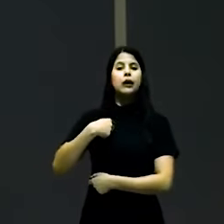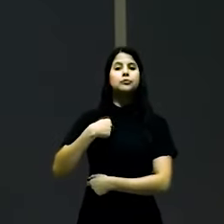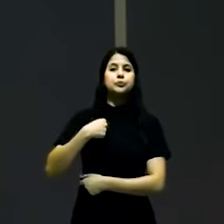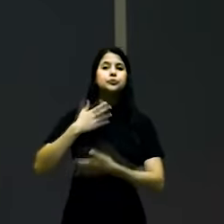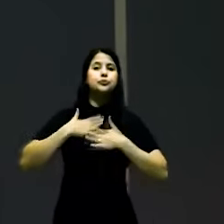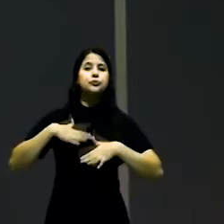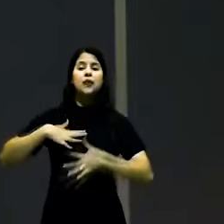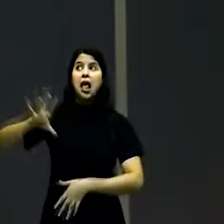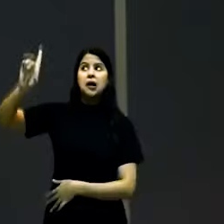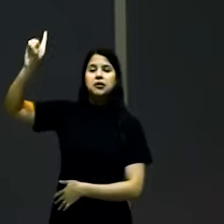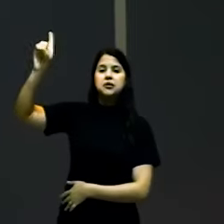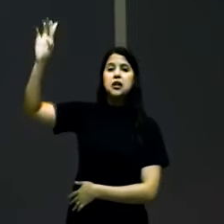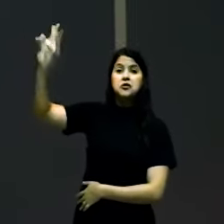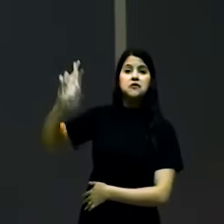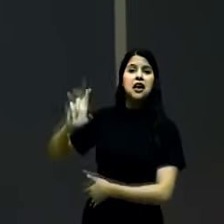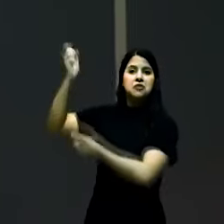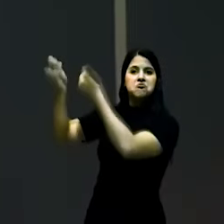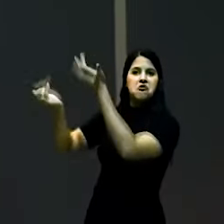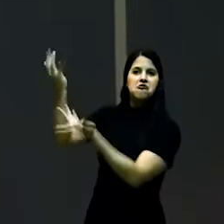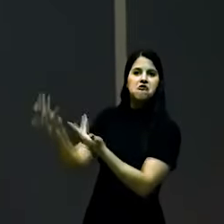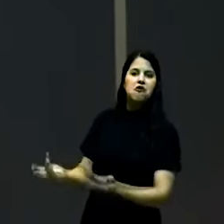Deixa que o meu Deus vai responder com fogo.